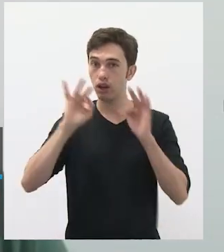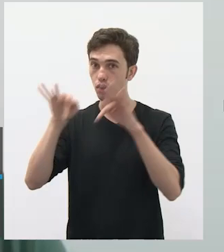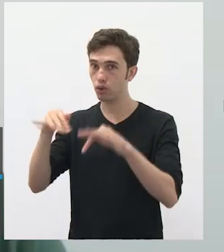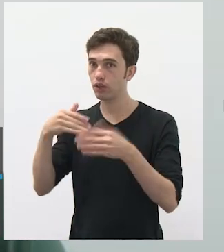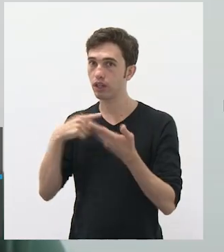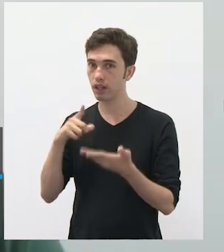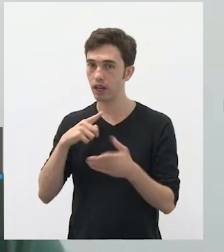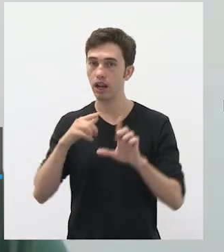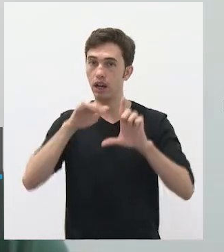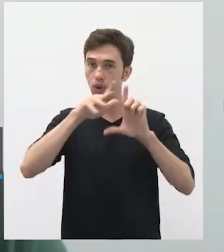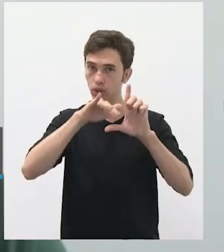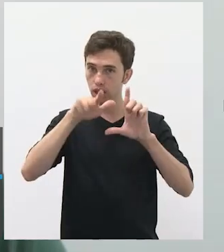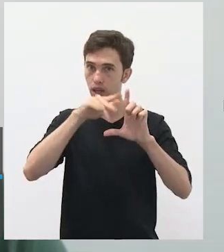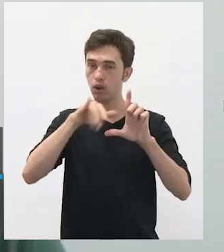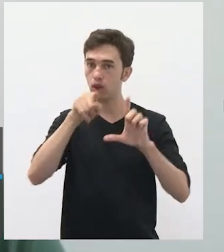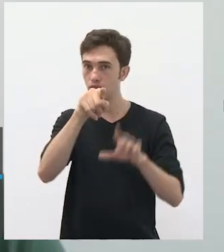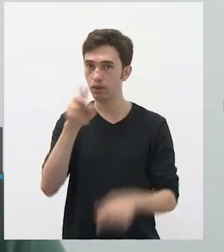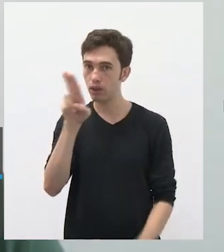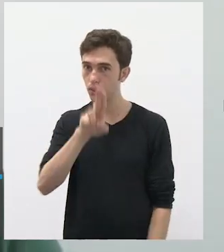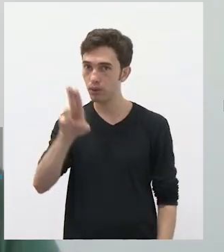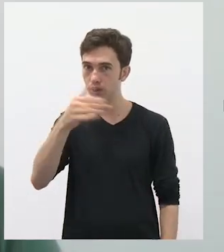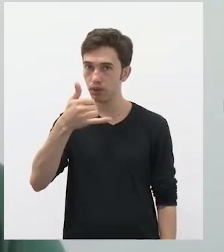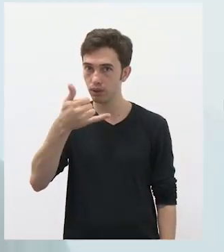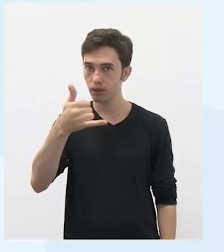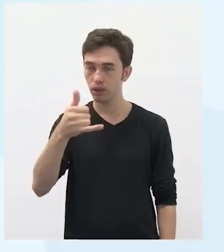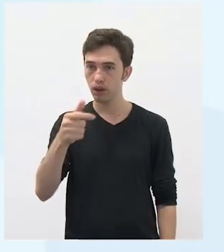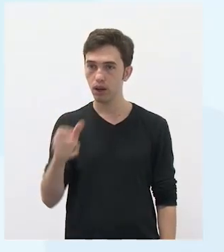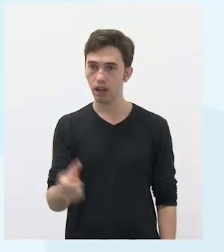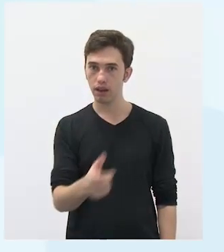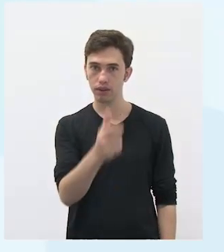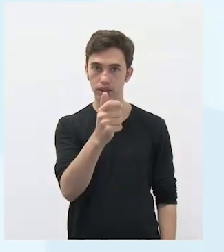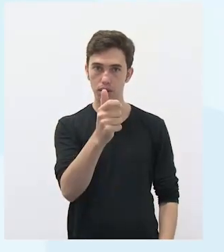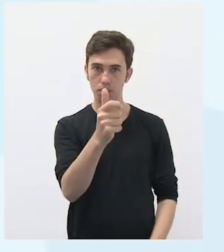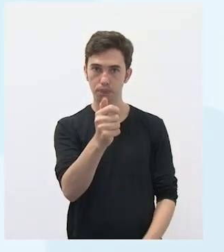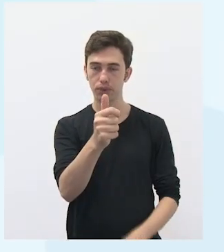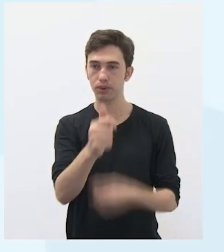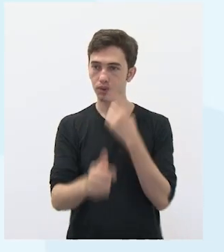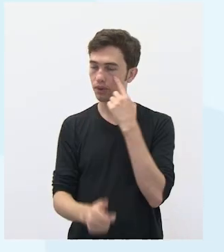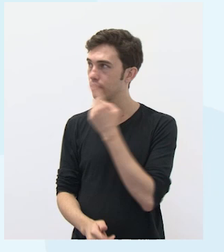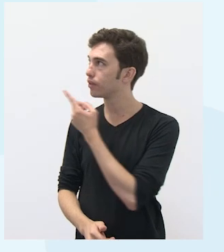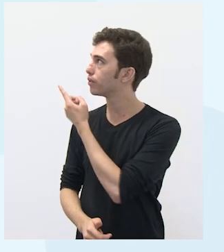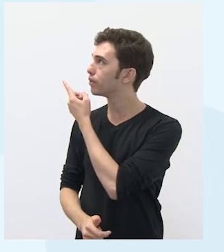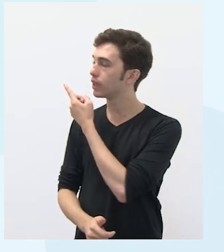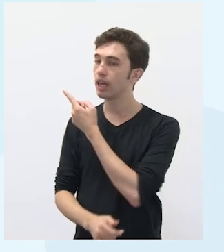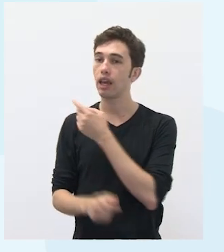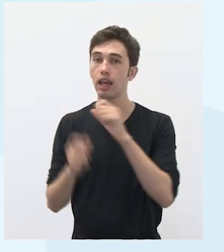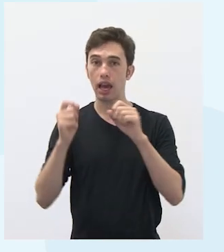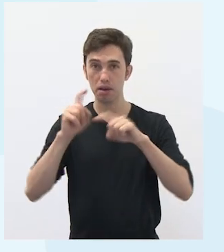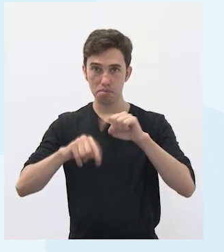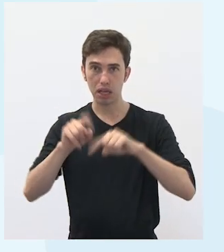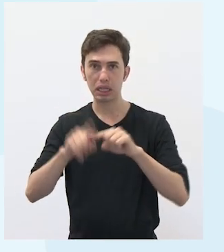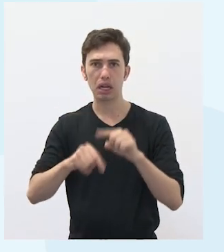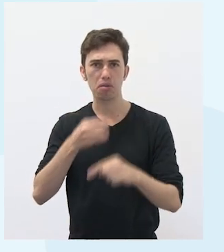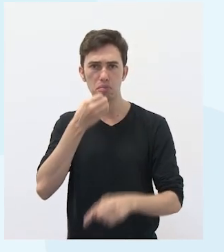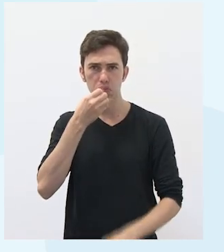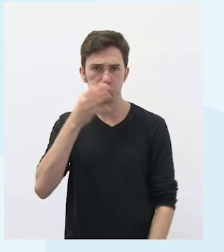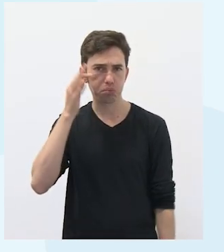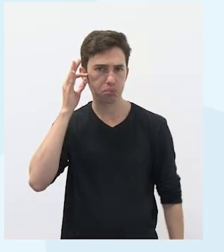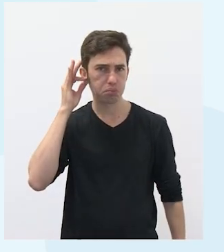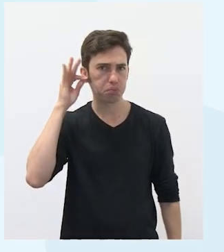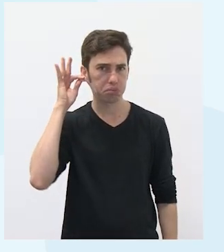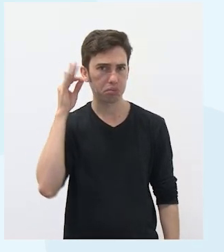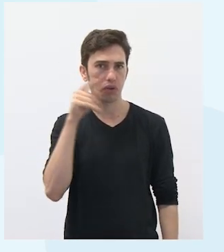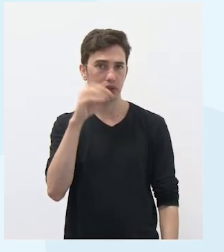seu celular, a câmera do seu celular para a tela lá na hora que aparecer e acessa, que é um material muito bom que